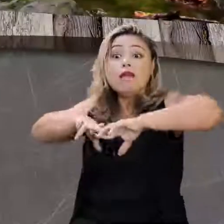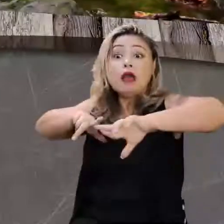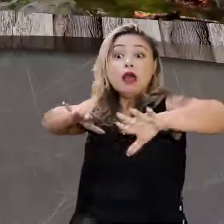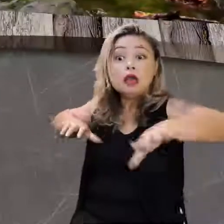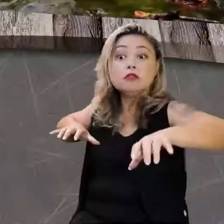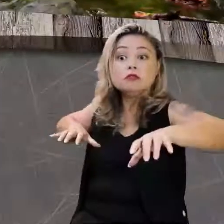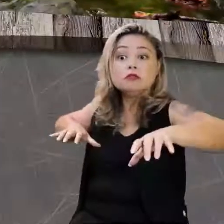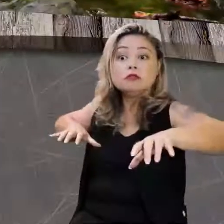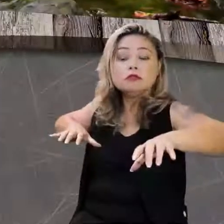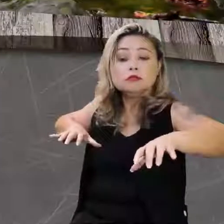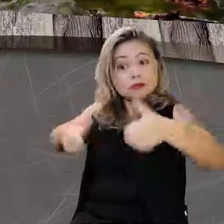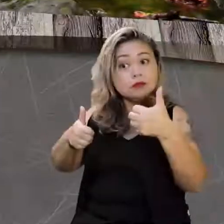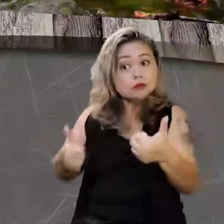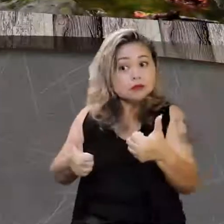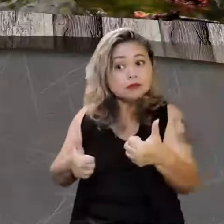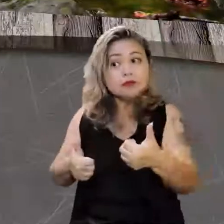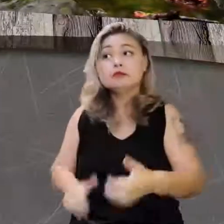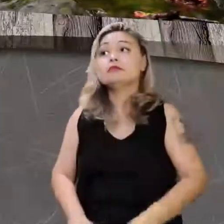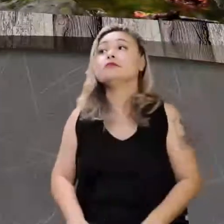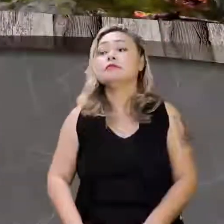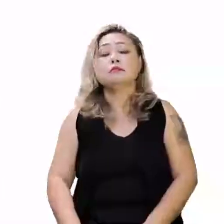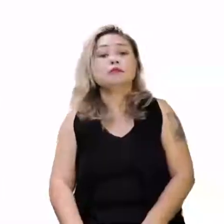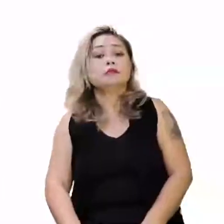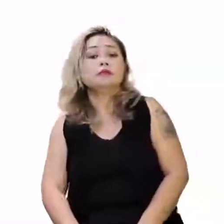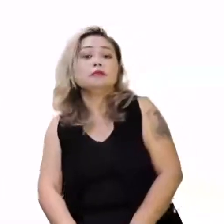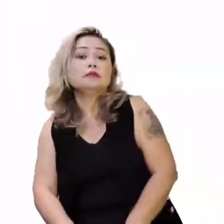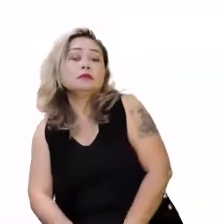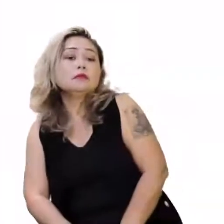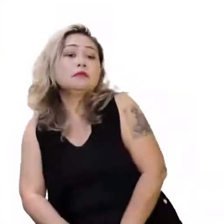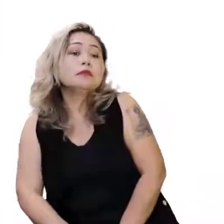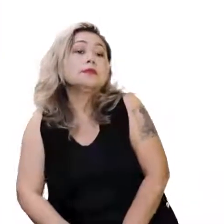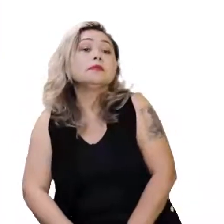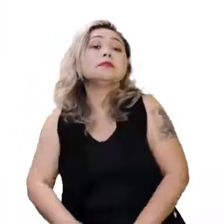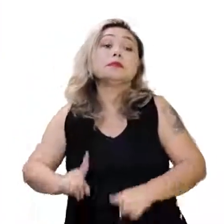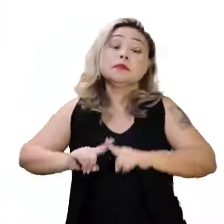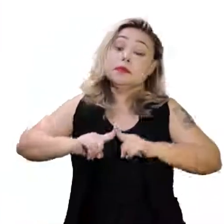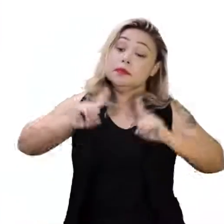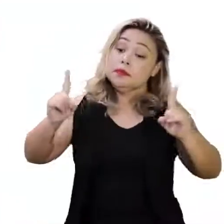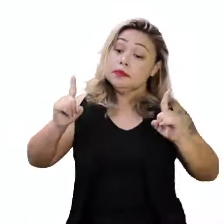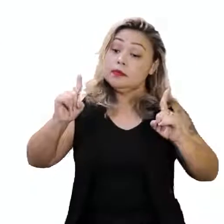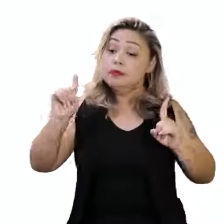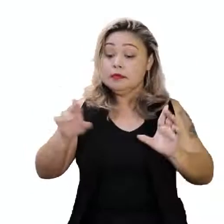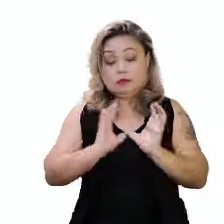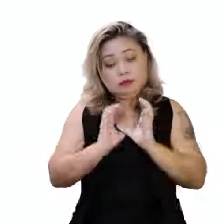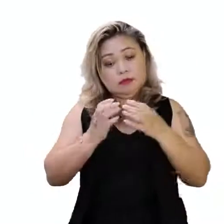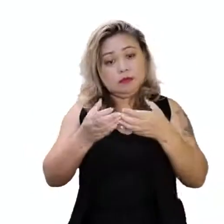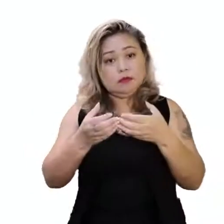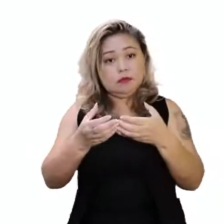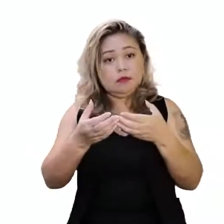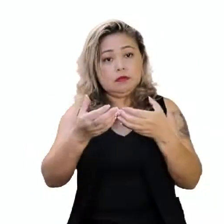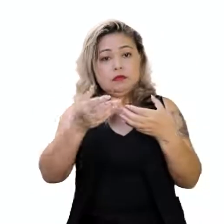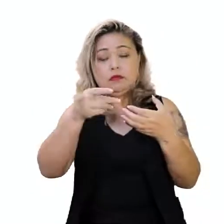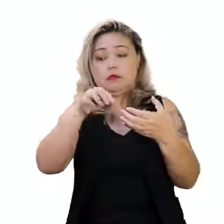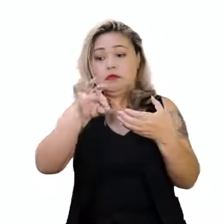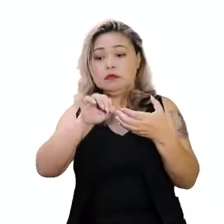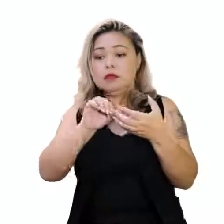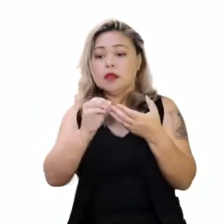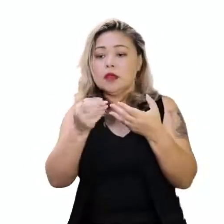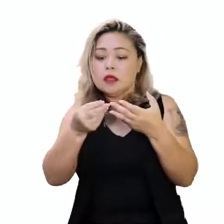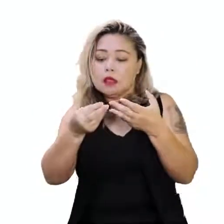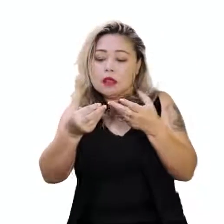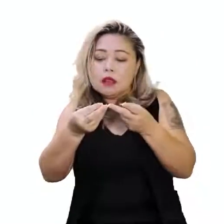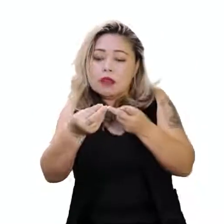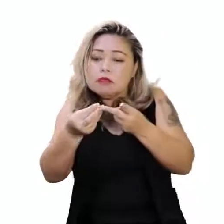distintas. Tá bom? Vamos seguindo? Mas, Se uma espécie se fragmentar